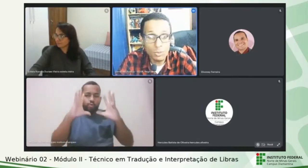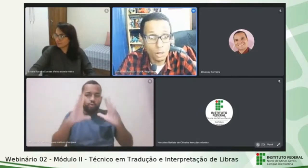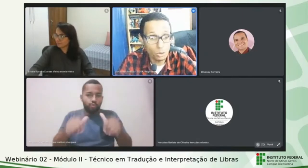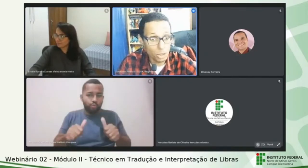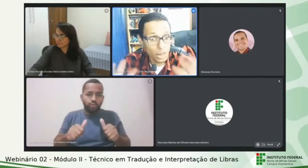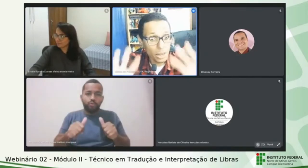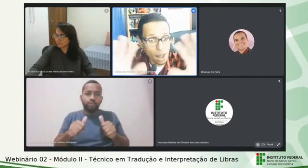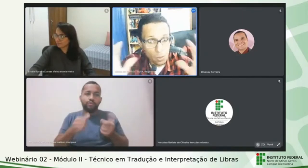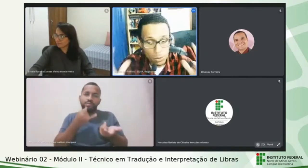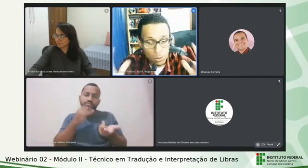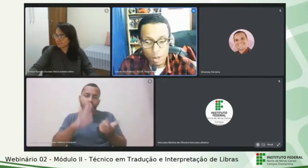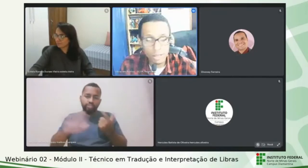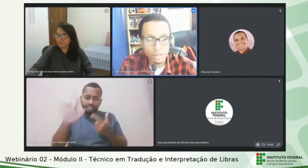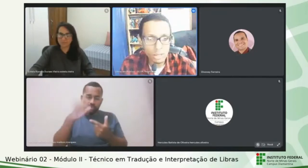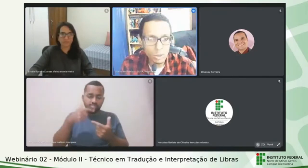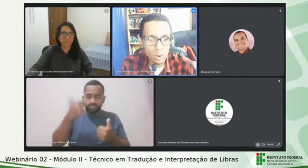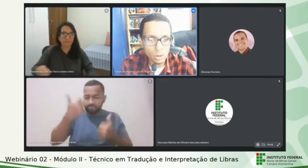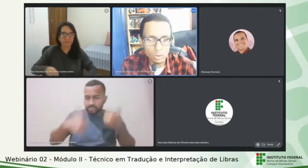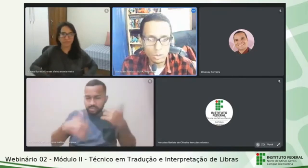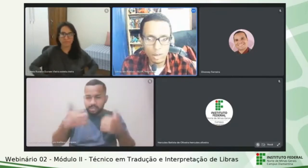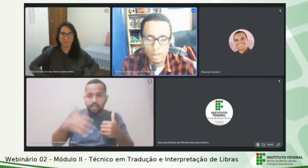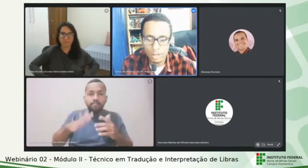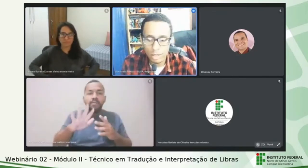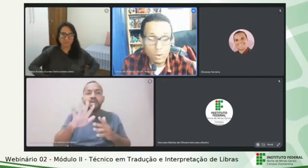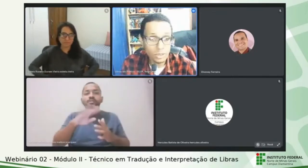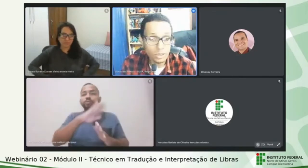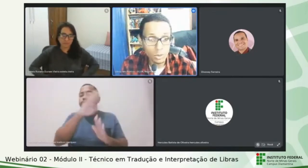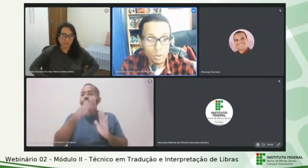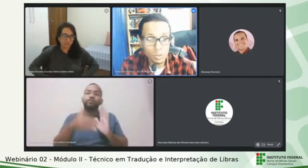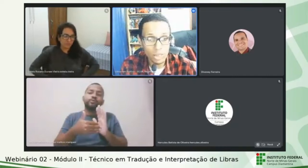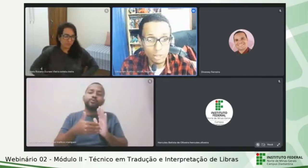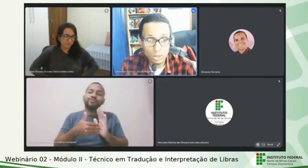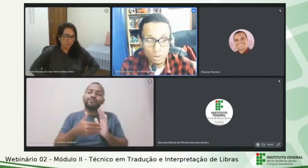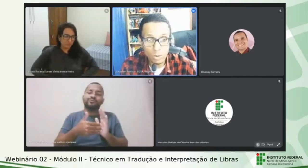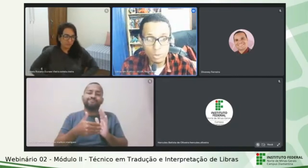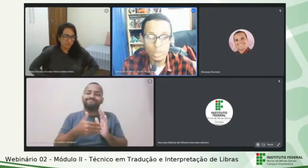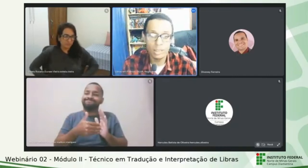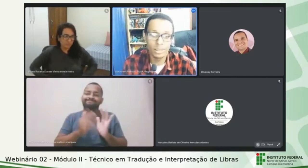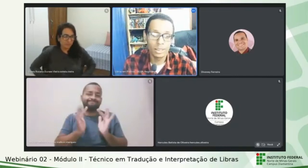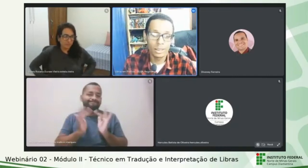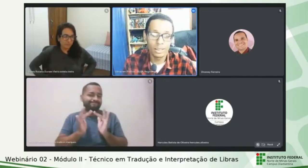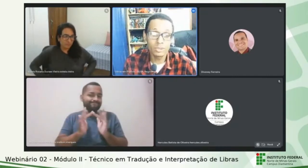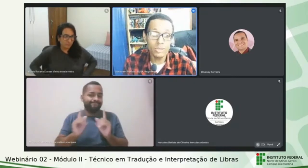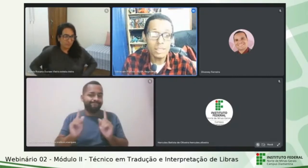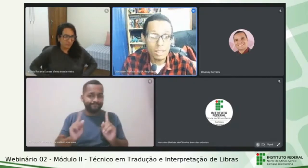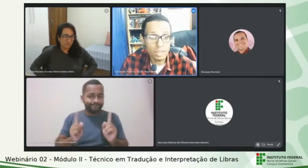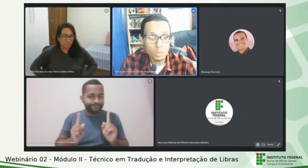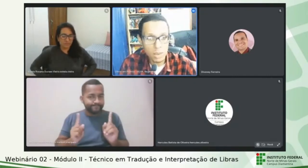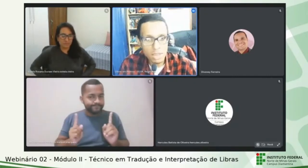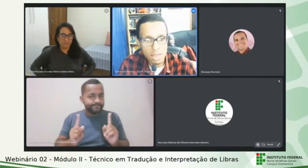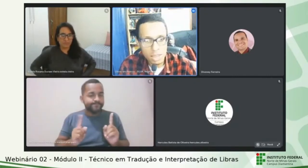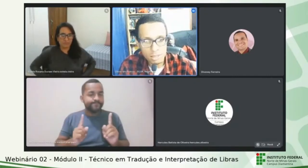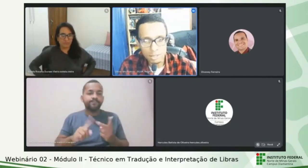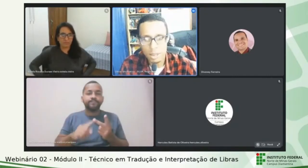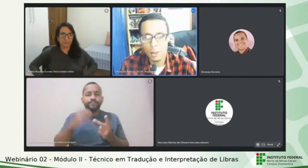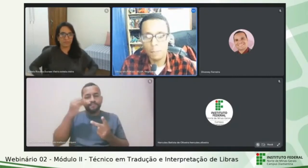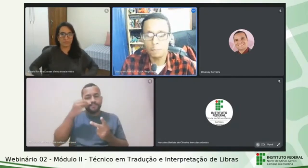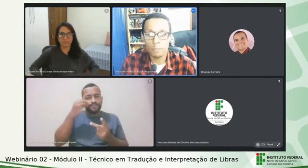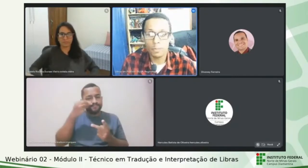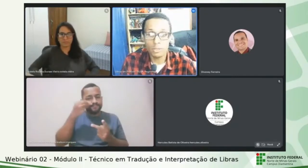de um modo geral, que nem todos tem contato com a comunidade surda, não tem tanta